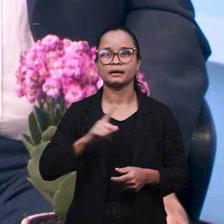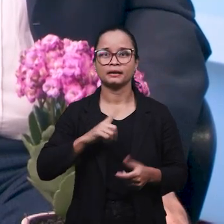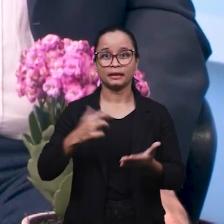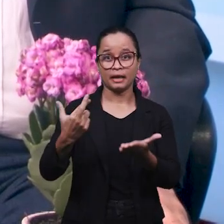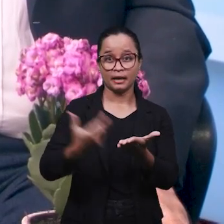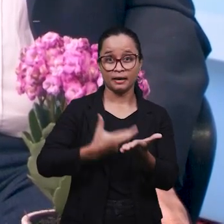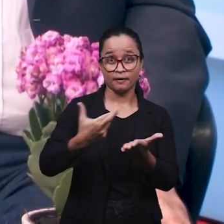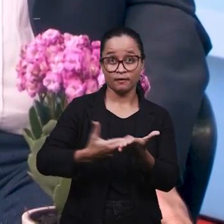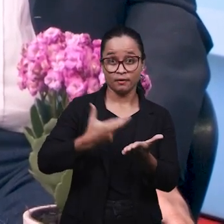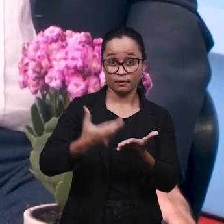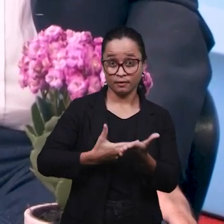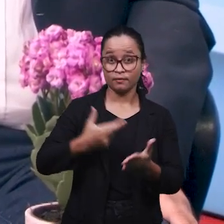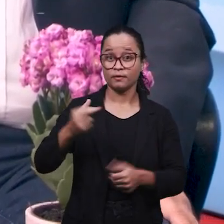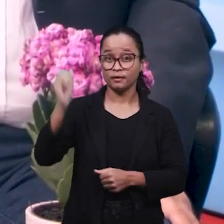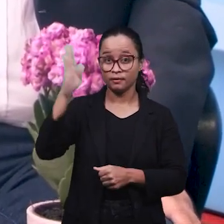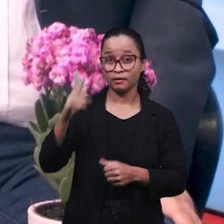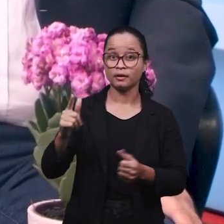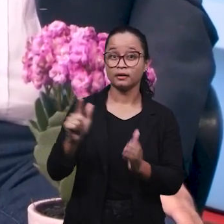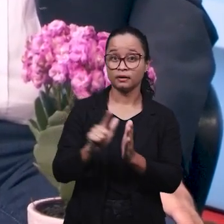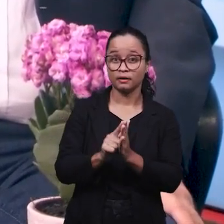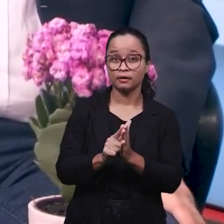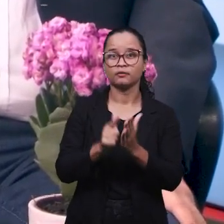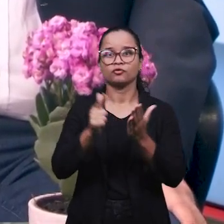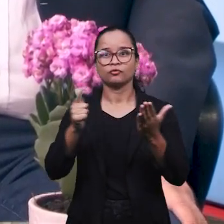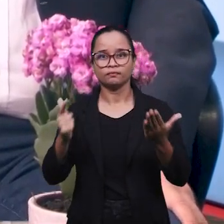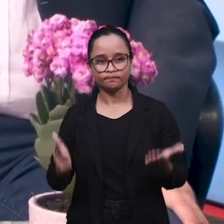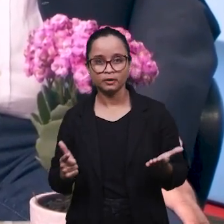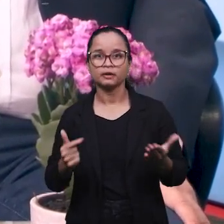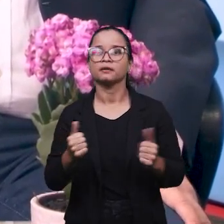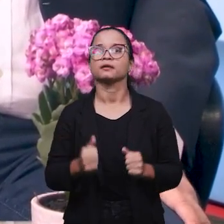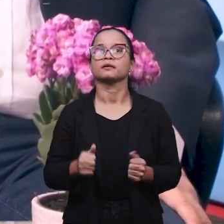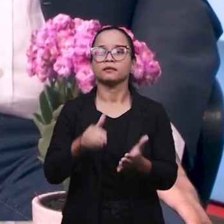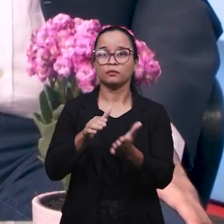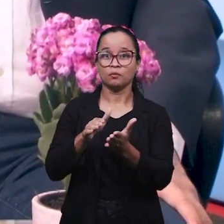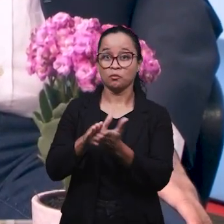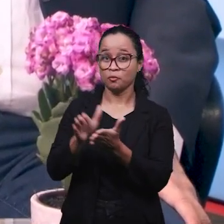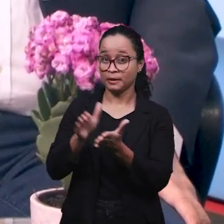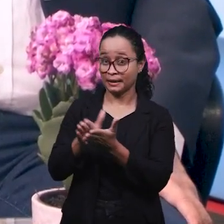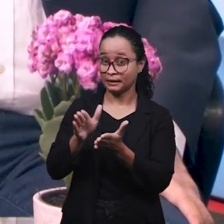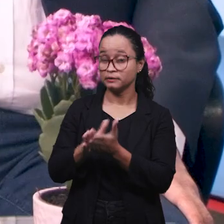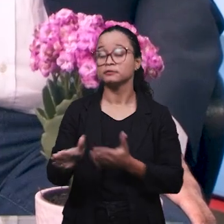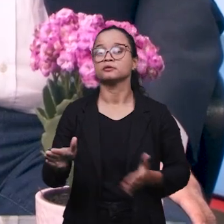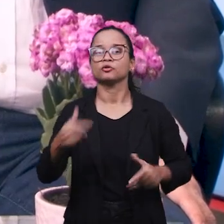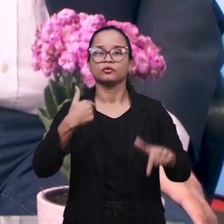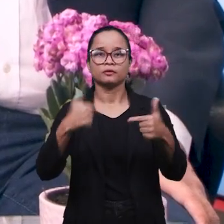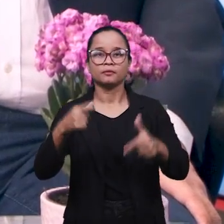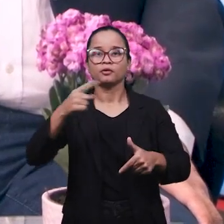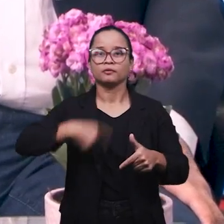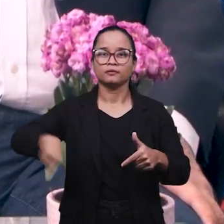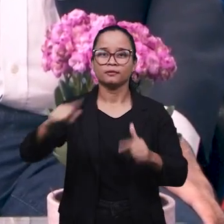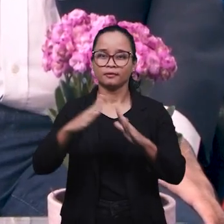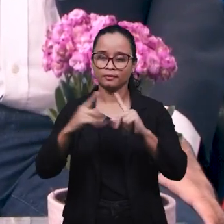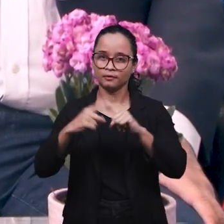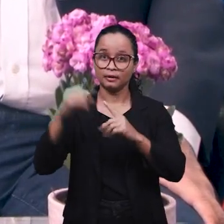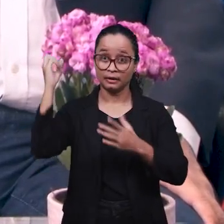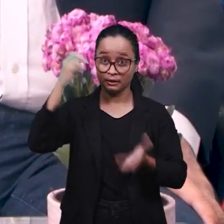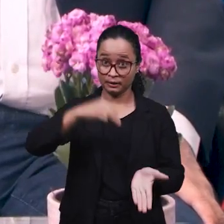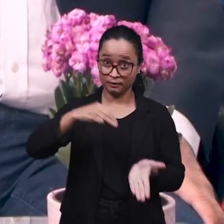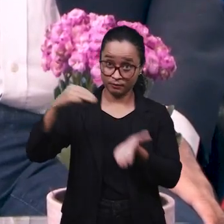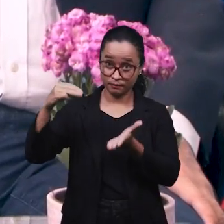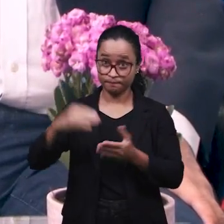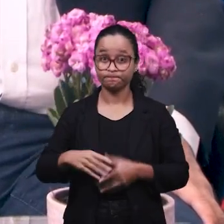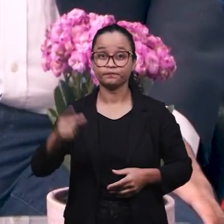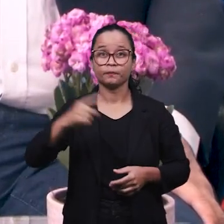nível nacional e jornais que têm publicado esse trabalho nosso da Igreja Cristã Maranata, e isso tem trazido para nós